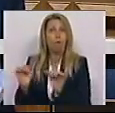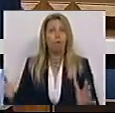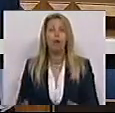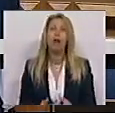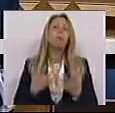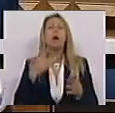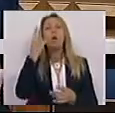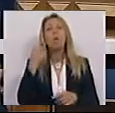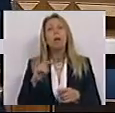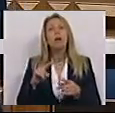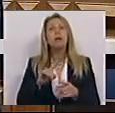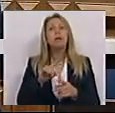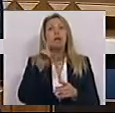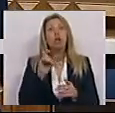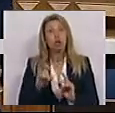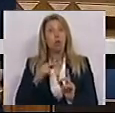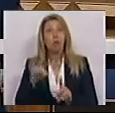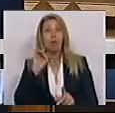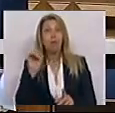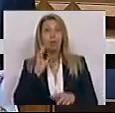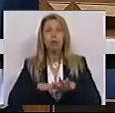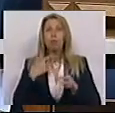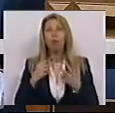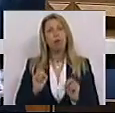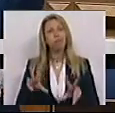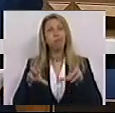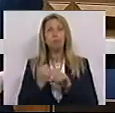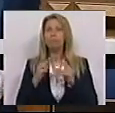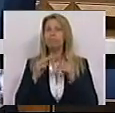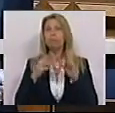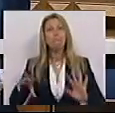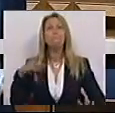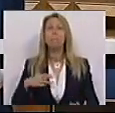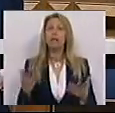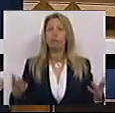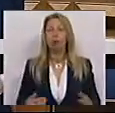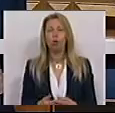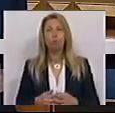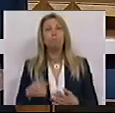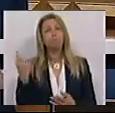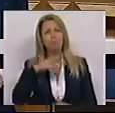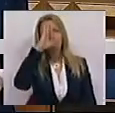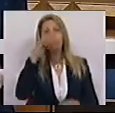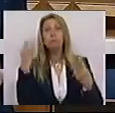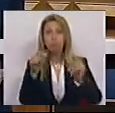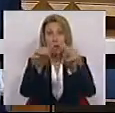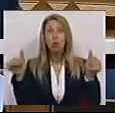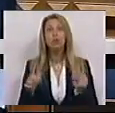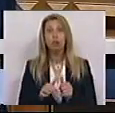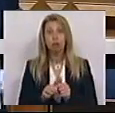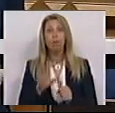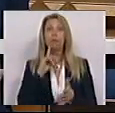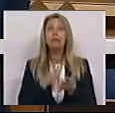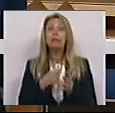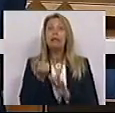que tem a ver com a reabilitação do património. E esse património, nós sabemos, há um sistema de aplicação de taxa mínima